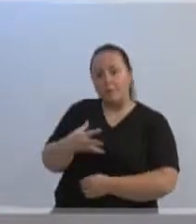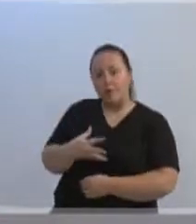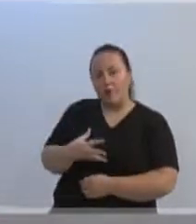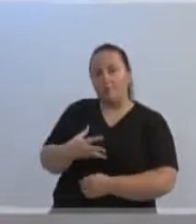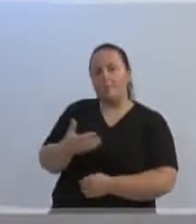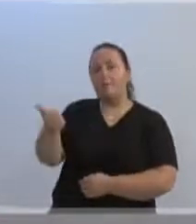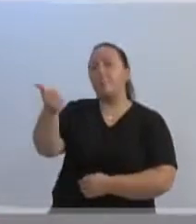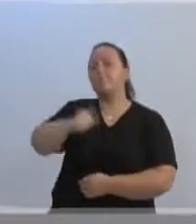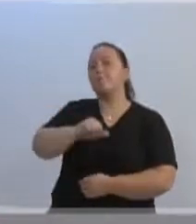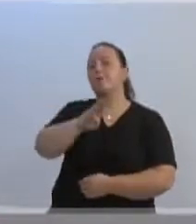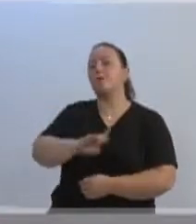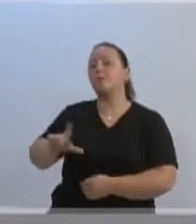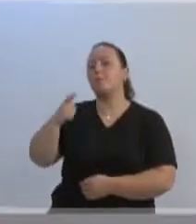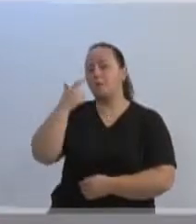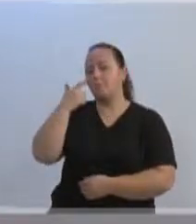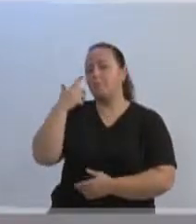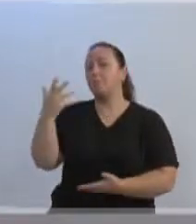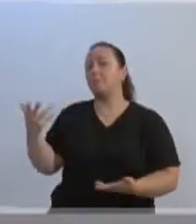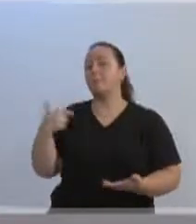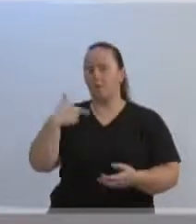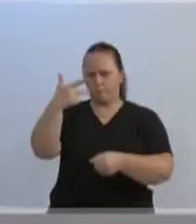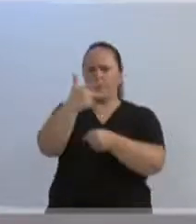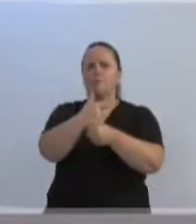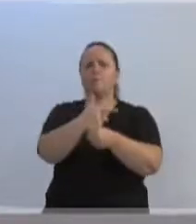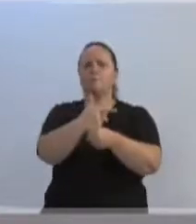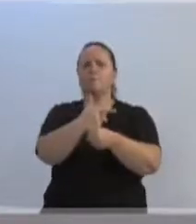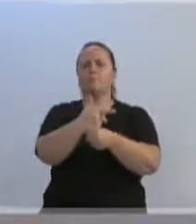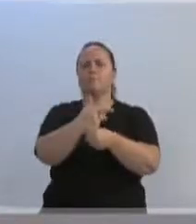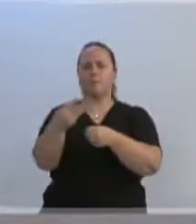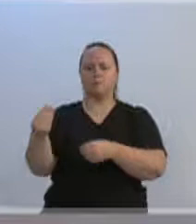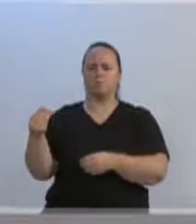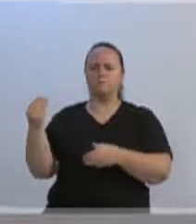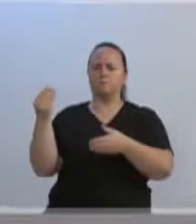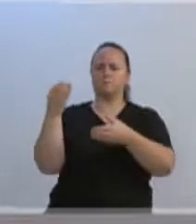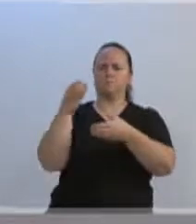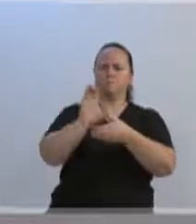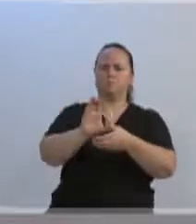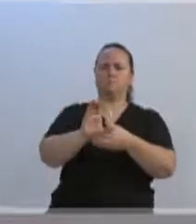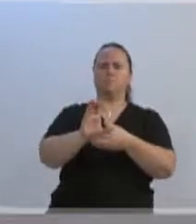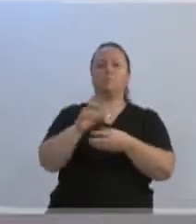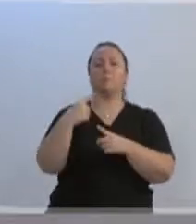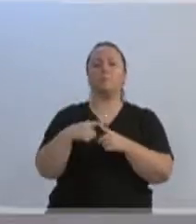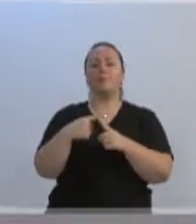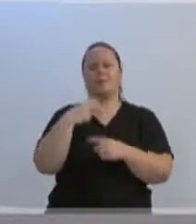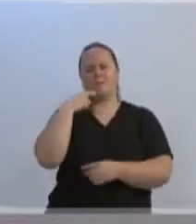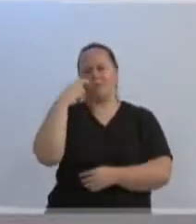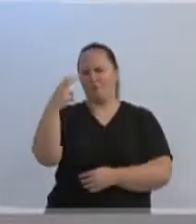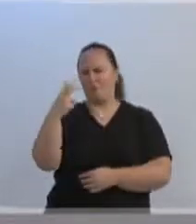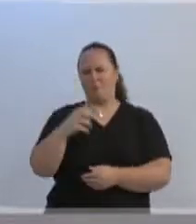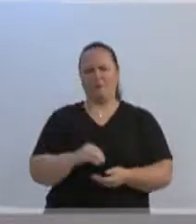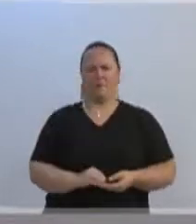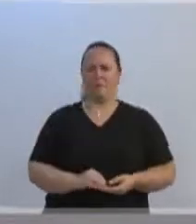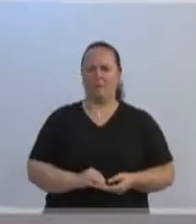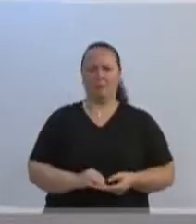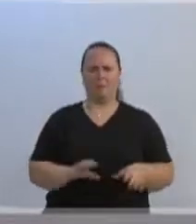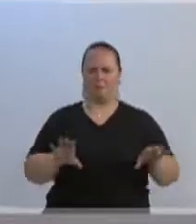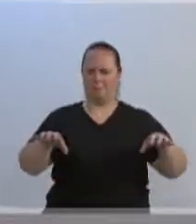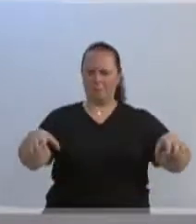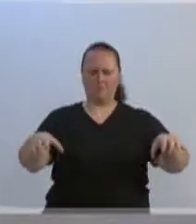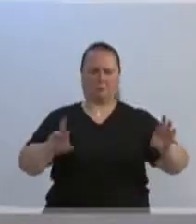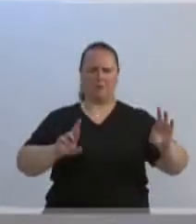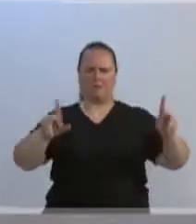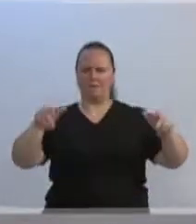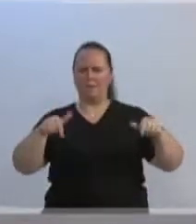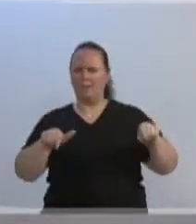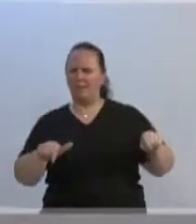da máquina pública eu vou fazer um vídeo e vou postar sem dúvida nenhuma porque isso é uma vergonha discriminação que o servidor público é